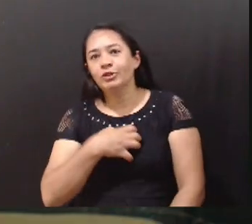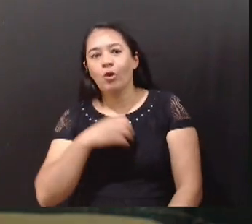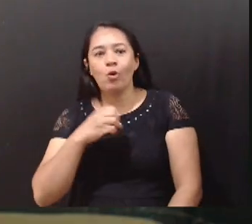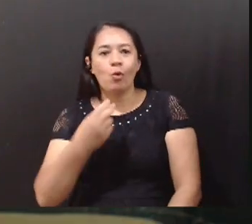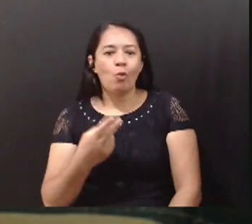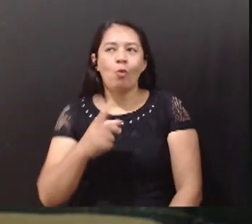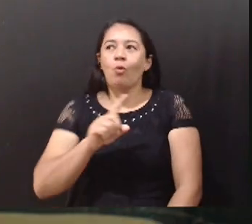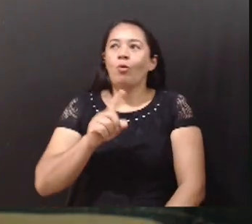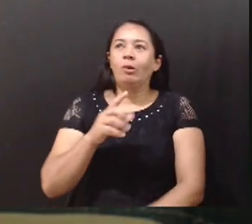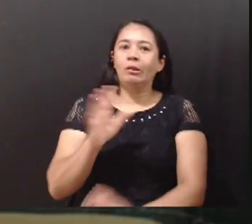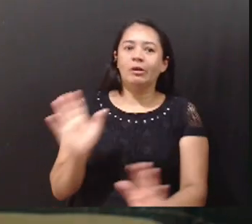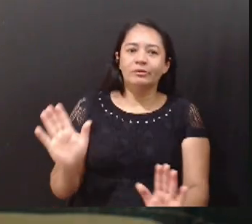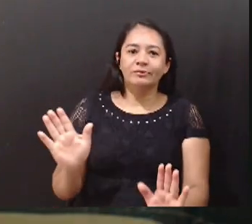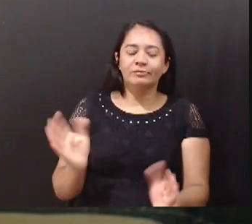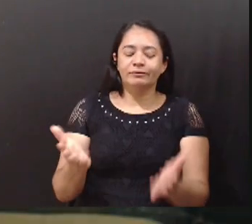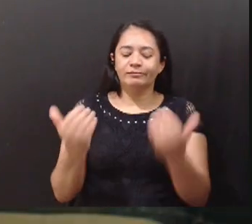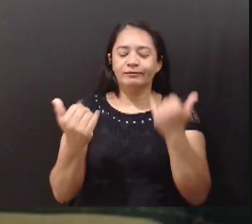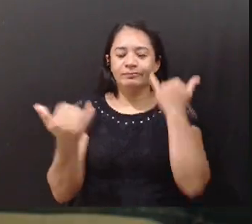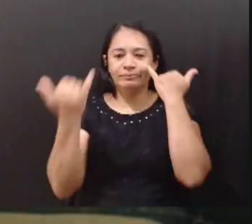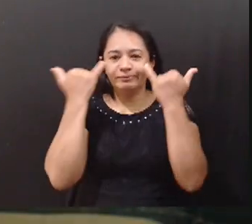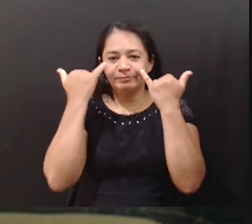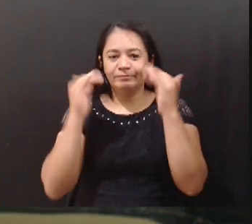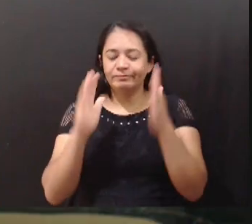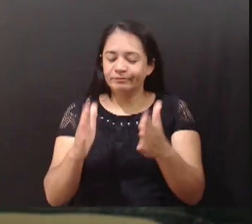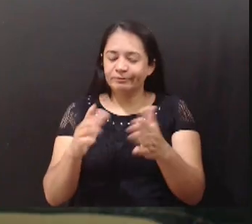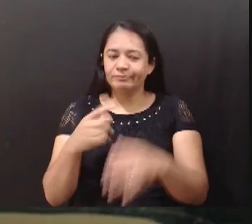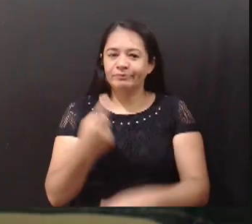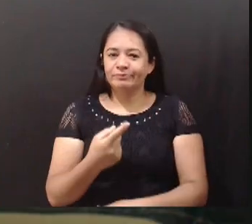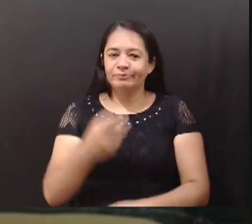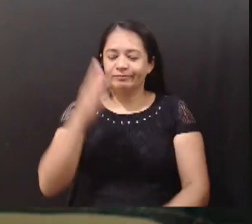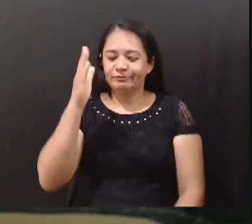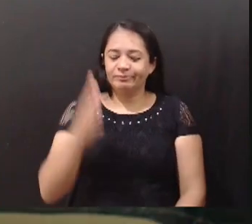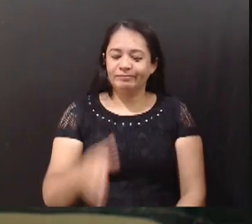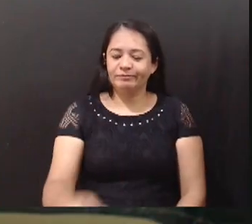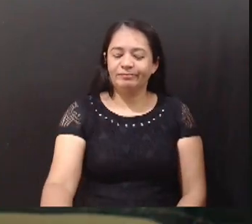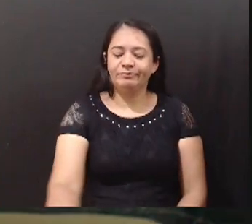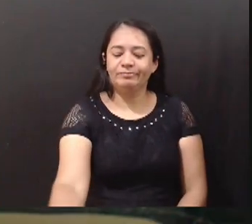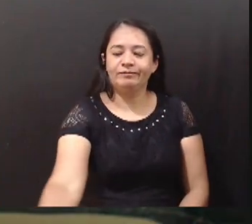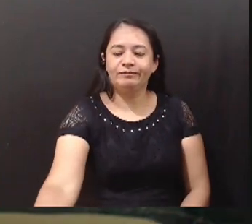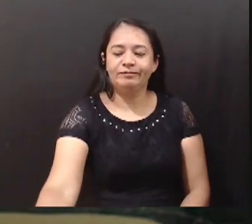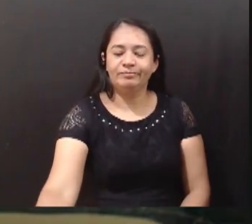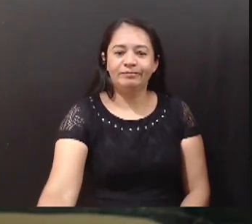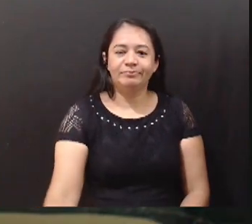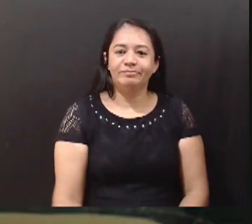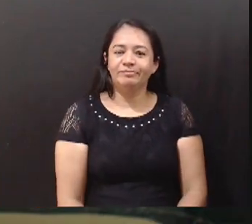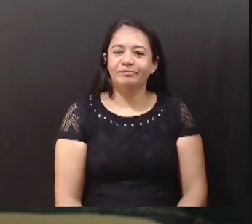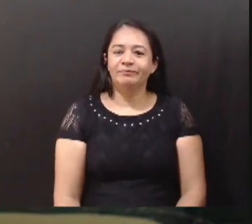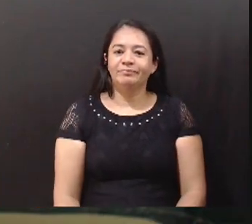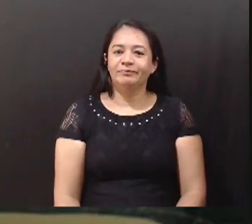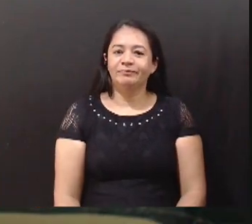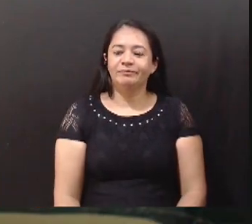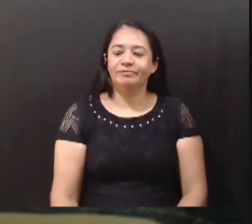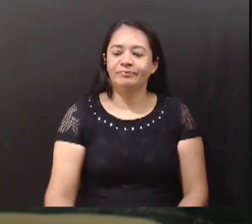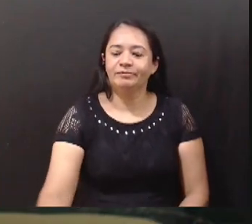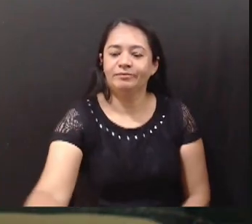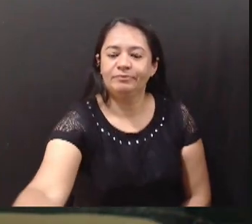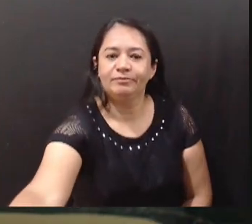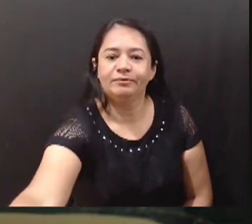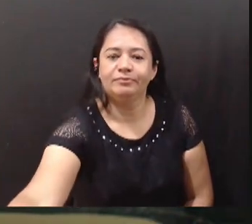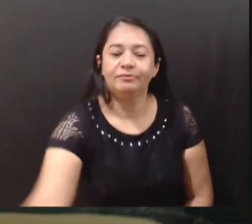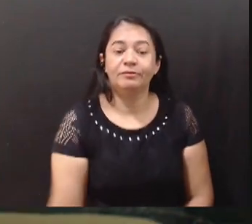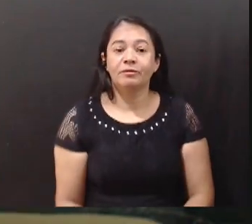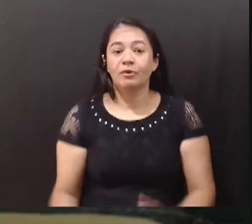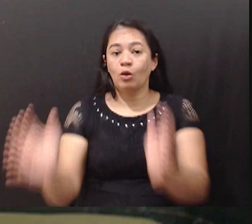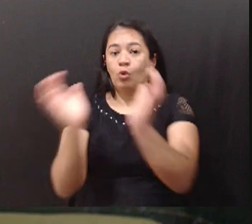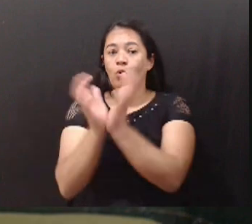Então, bora com a informação e já direto ao nosso tema do Estúdio Câmara de hoje. A Comissão de Finanças e Orçamento da